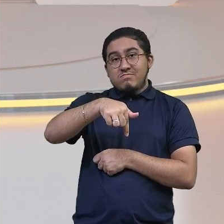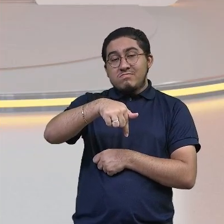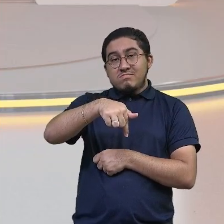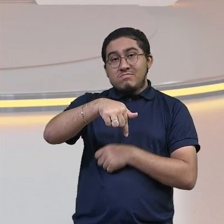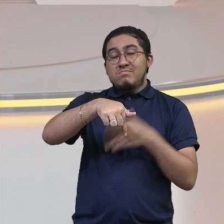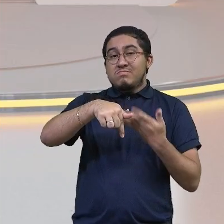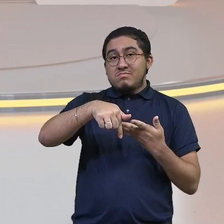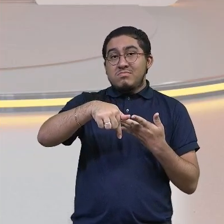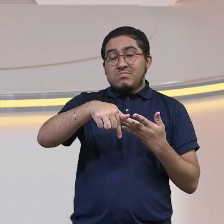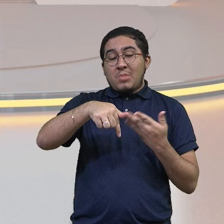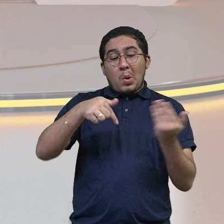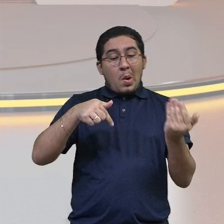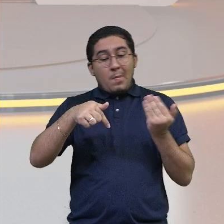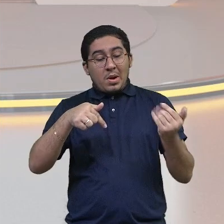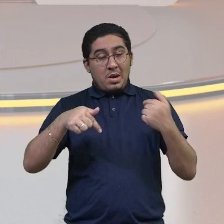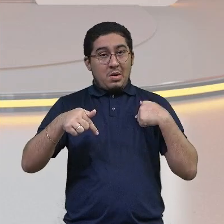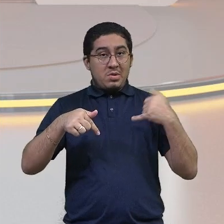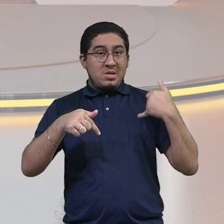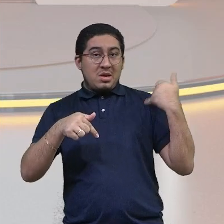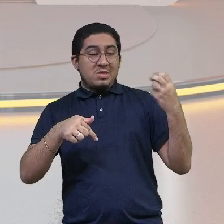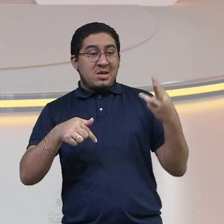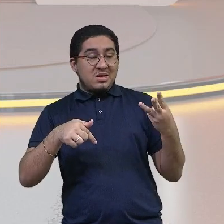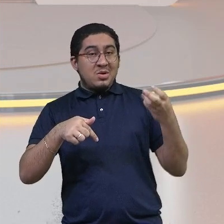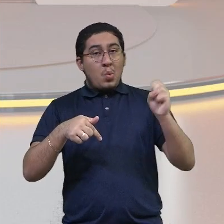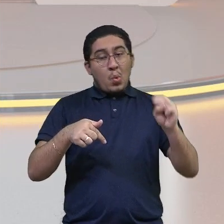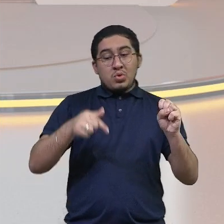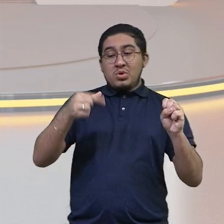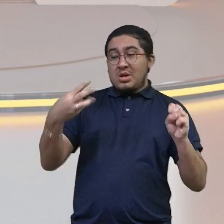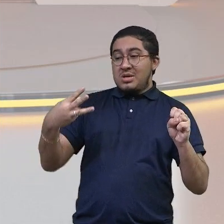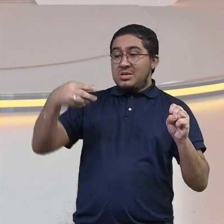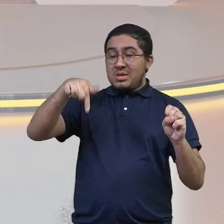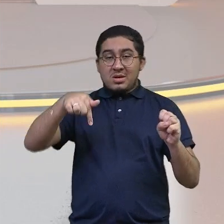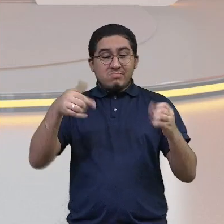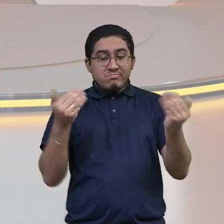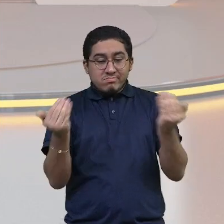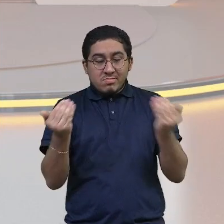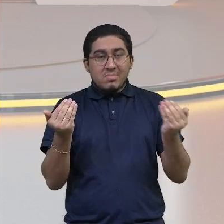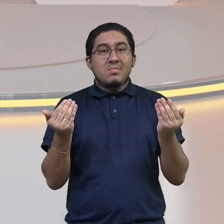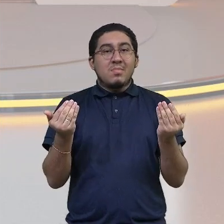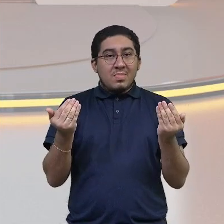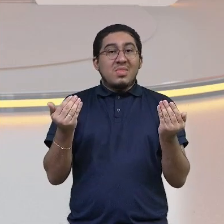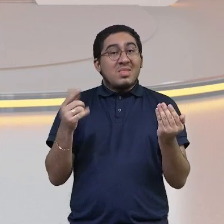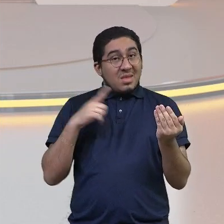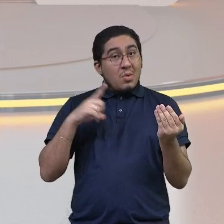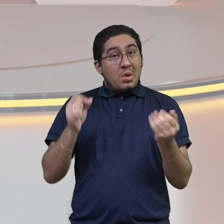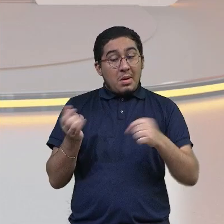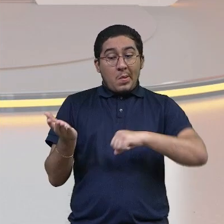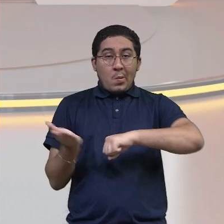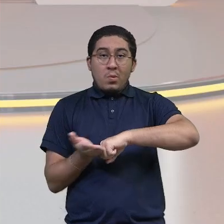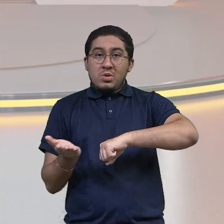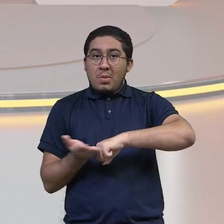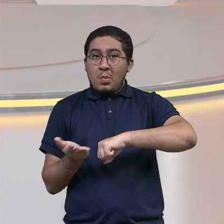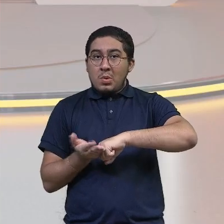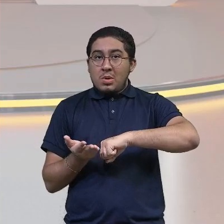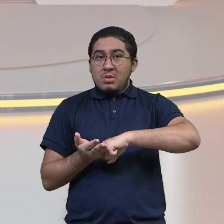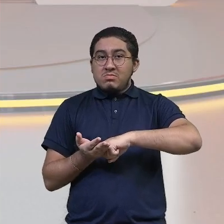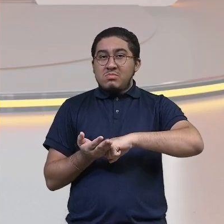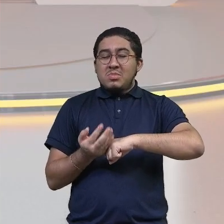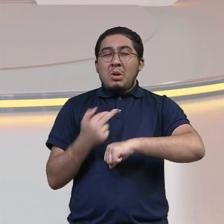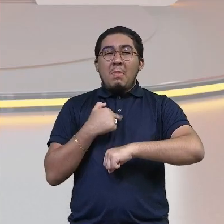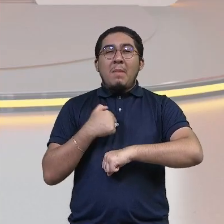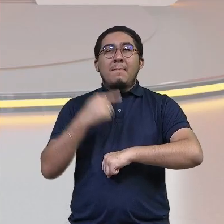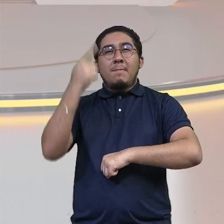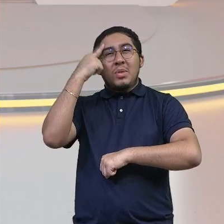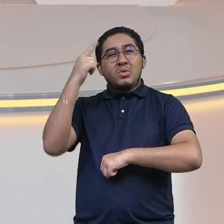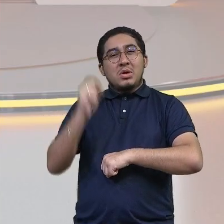só do que eu tenho. Eu tenho 38, 37, ou seja, é bem contemporâneo da gente. A gente não pode pensar que o que a gente